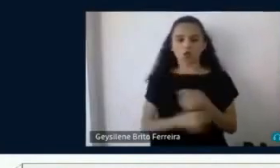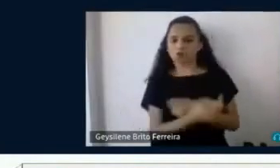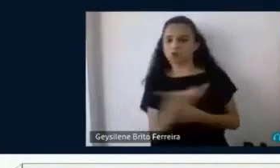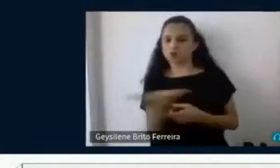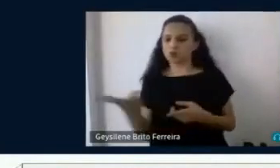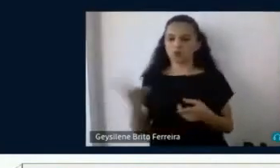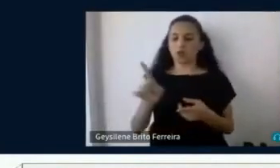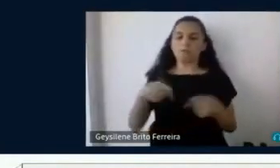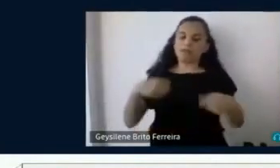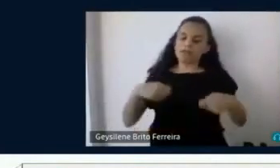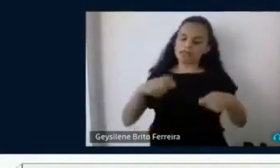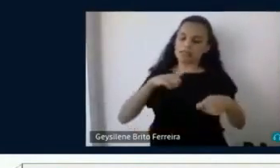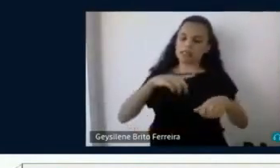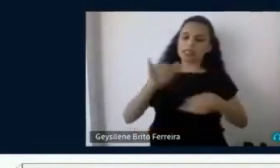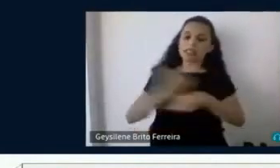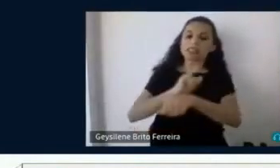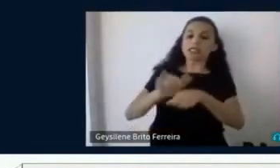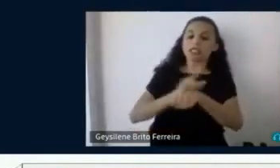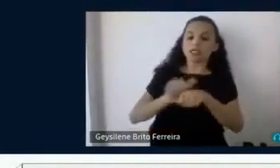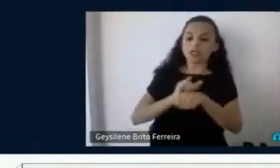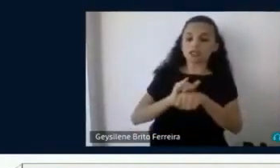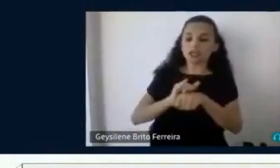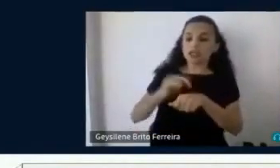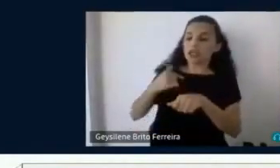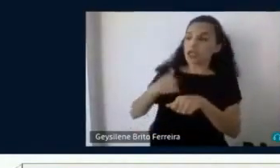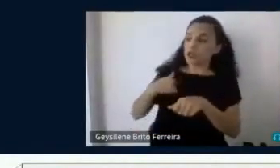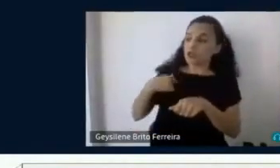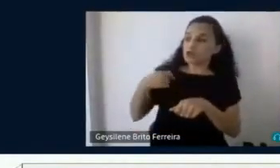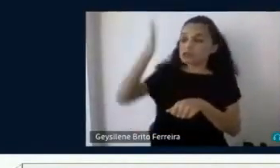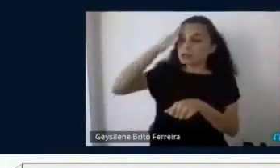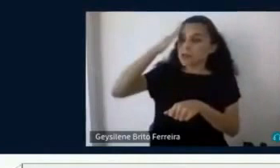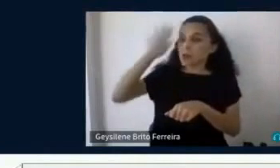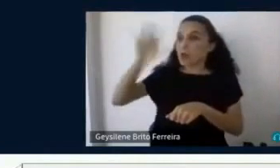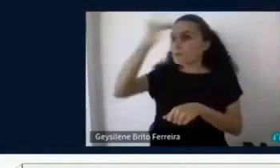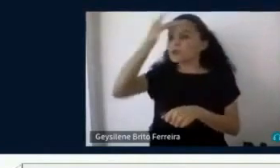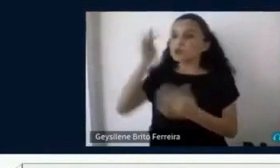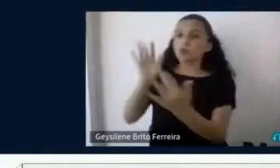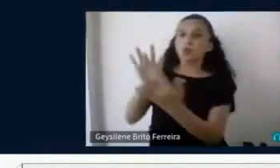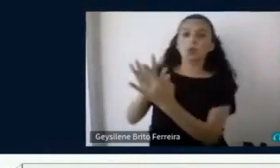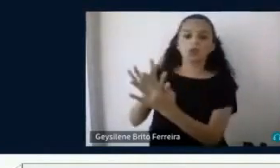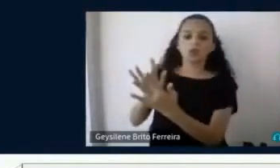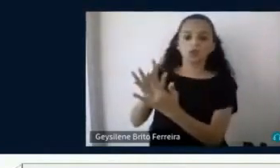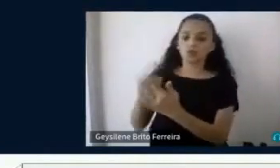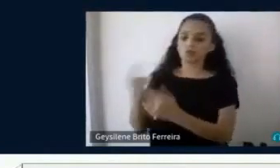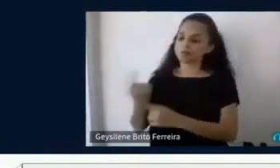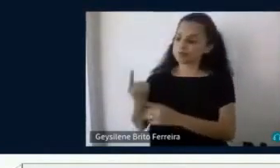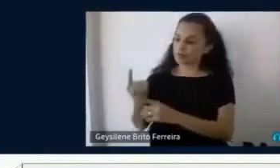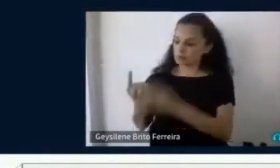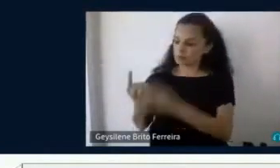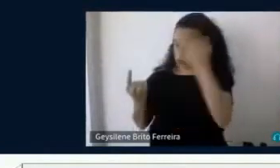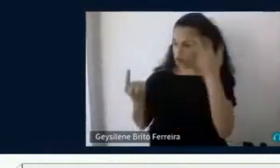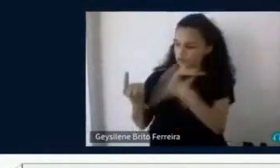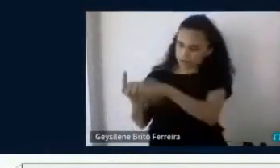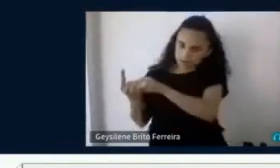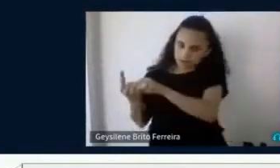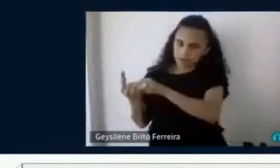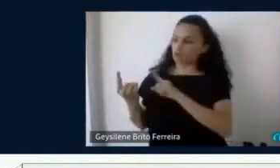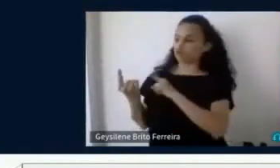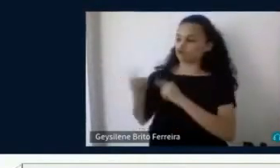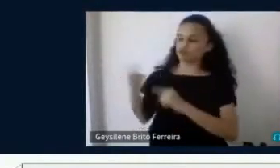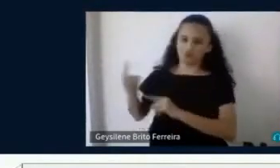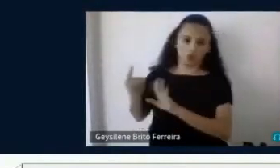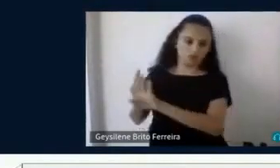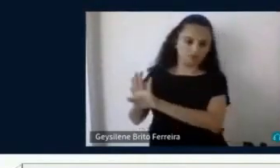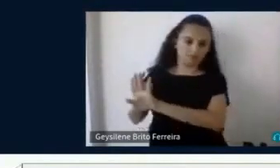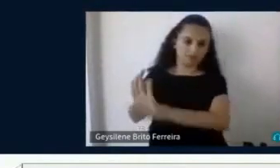contatos, eu identifico esses contatos, ou isolo o infectado, investigo, identifico os